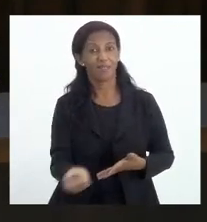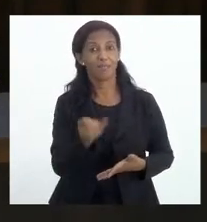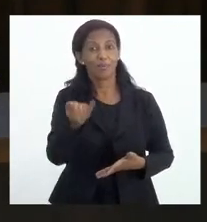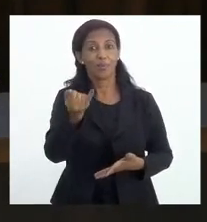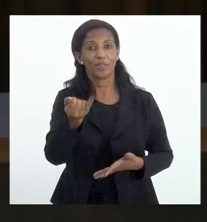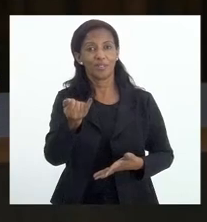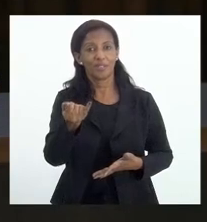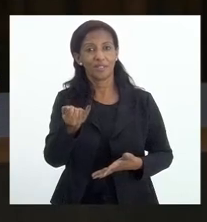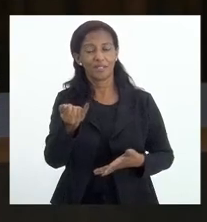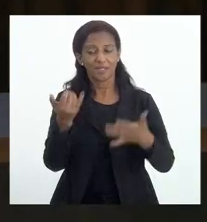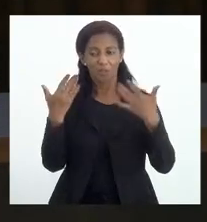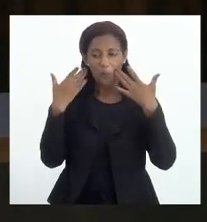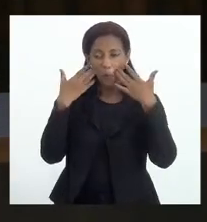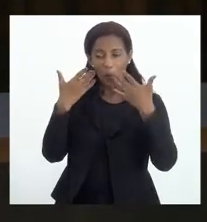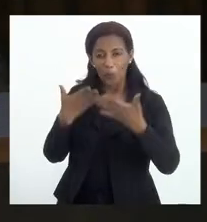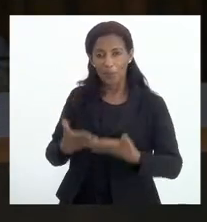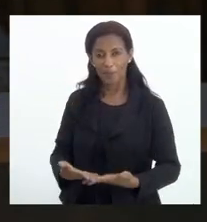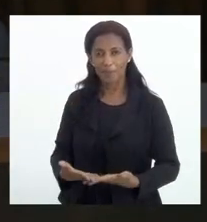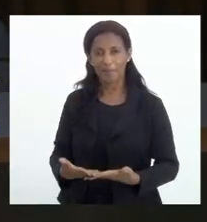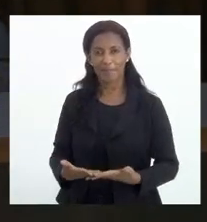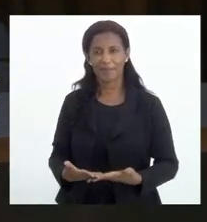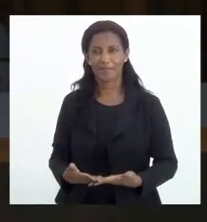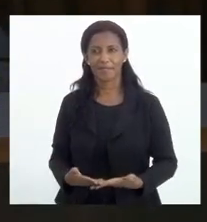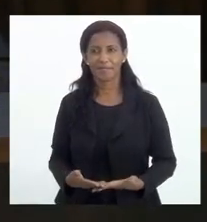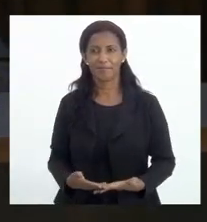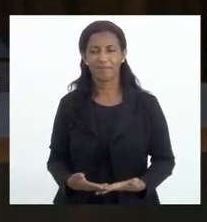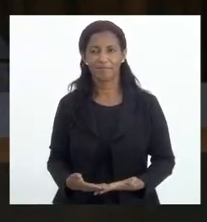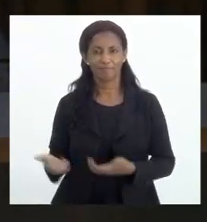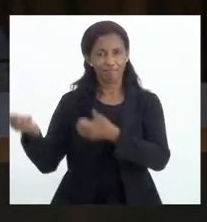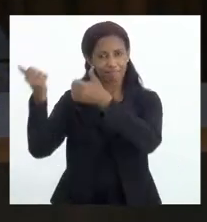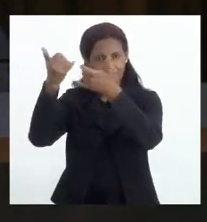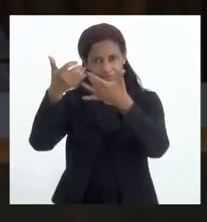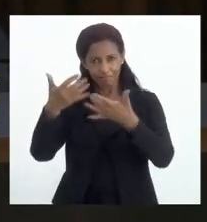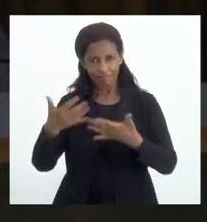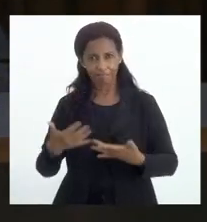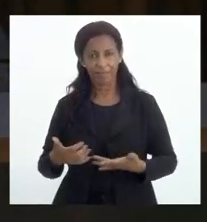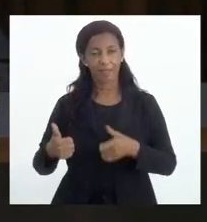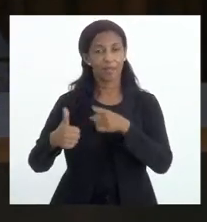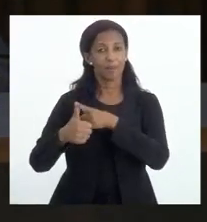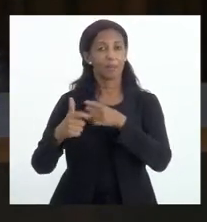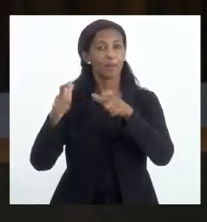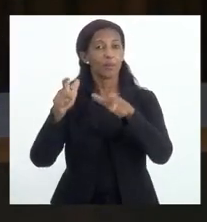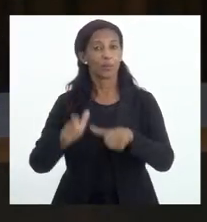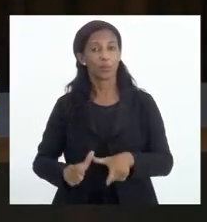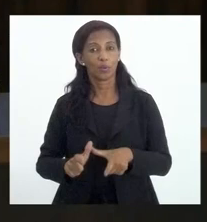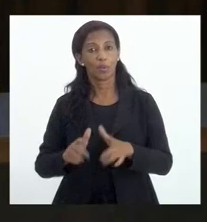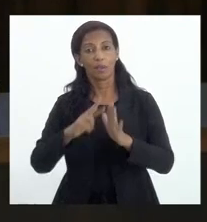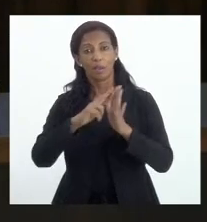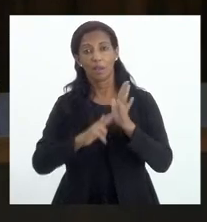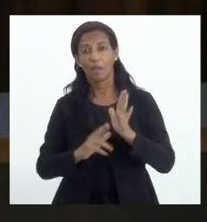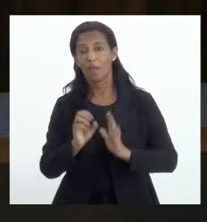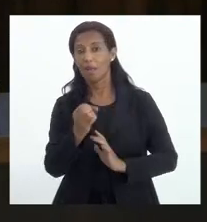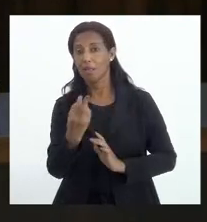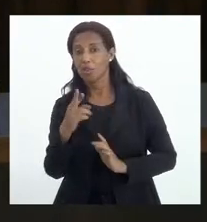gente contemplar no questionamento exatamente, em primeiro lugar, a questão da regra de ouro,